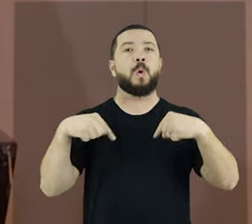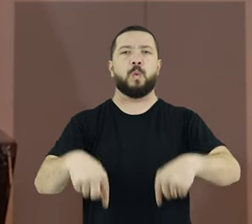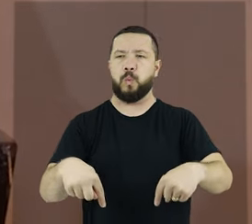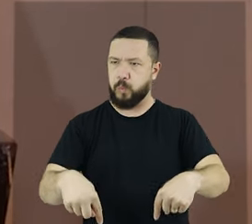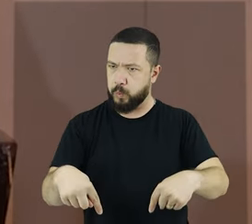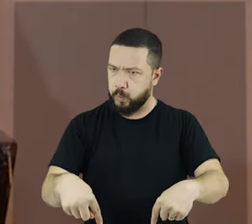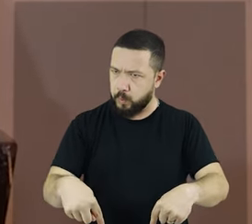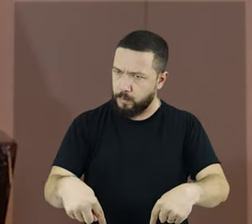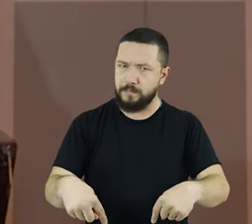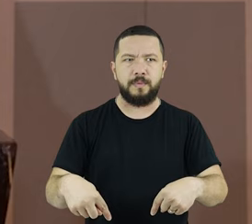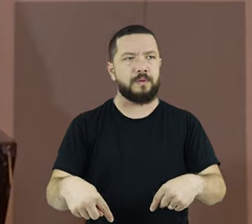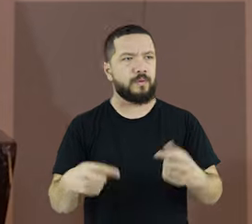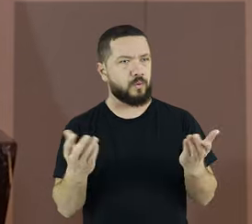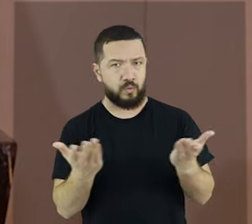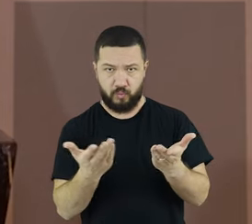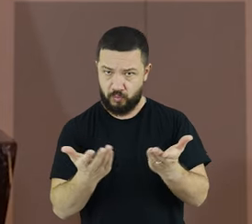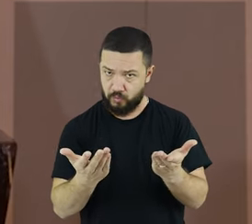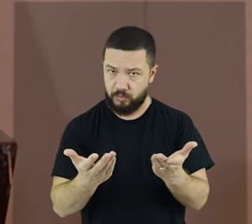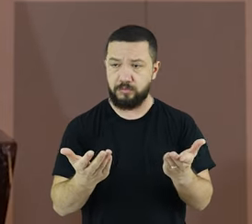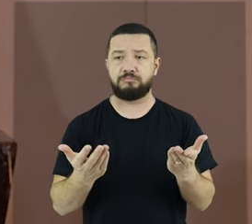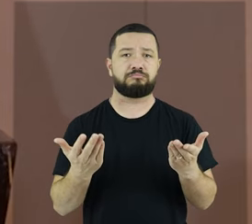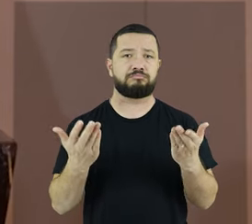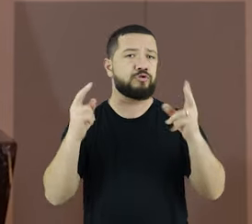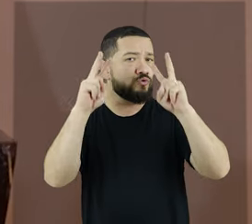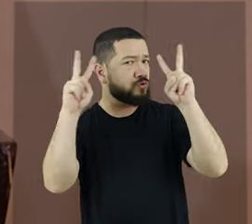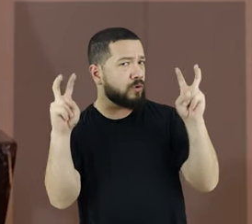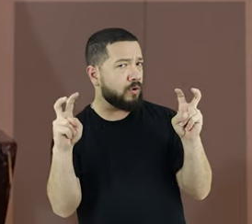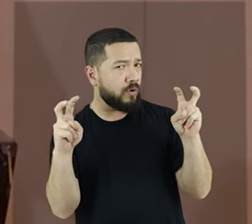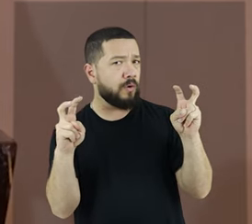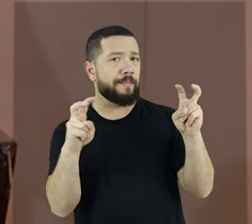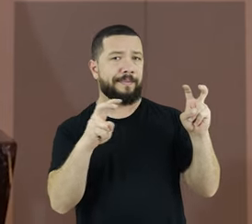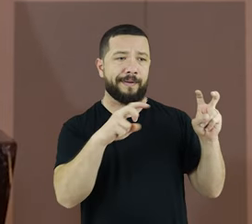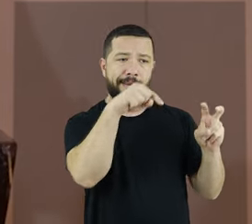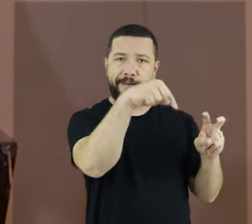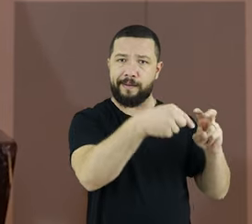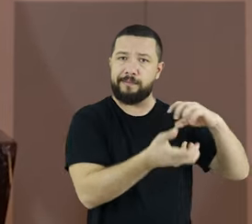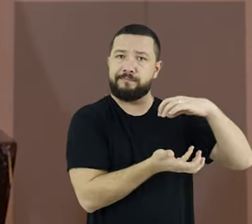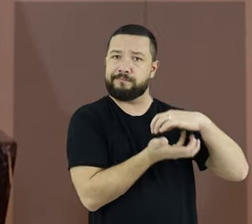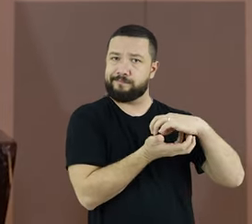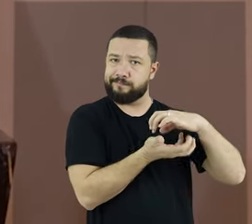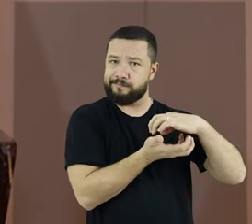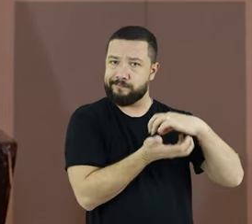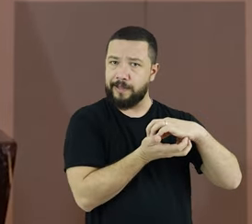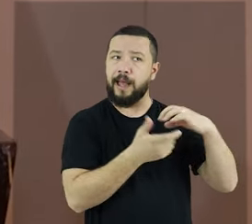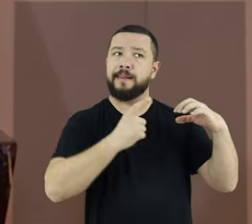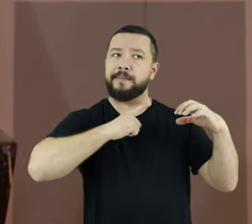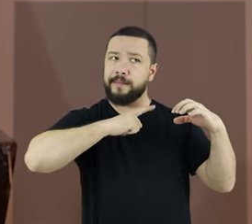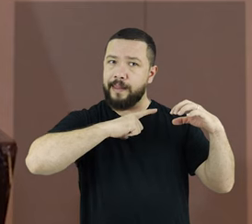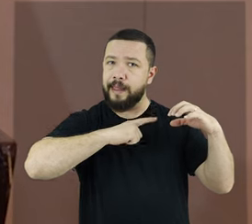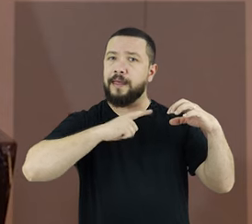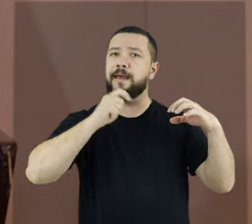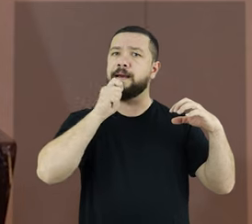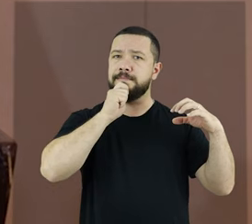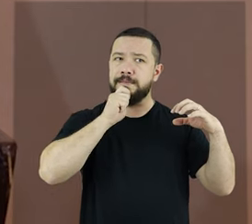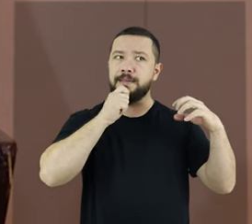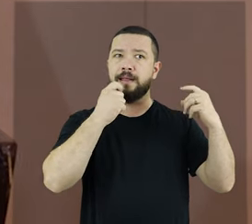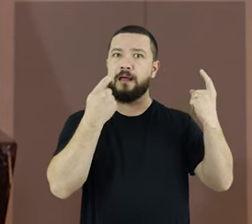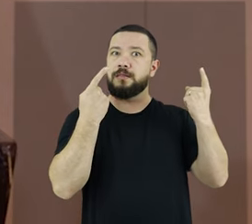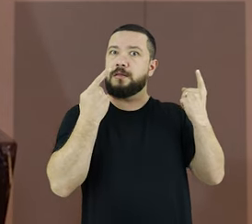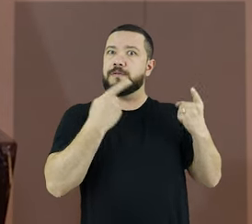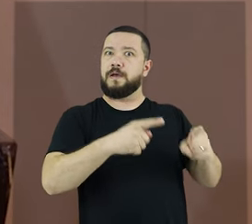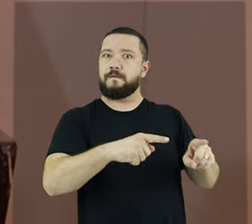Estou aqui hoje para falar sobre os desafios que o Supremo enfrenta em relação à regulação do